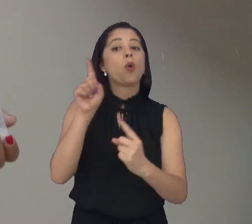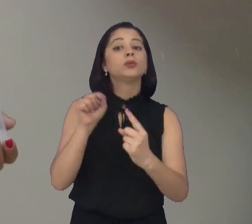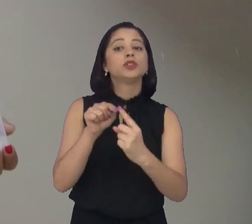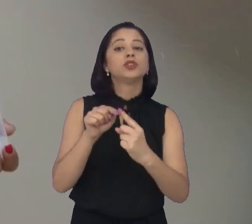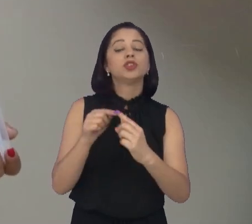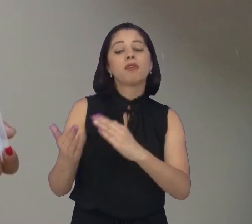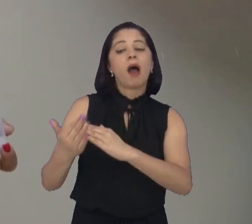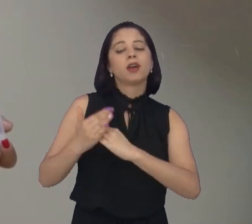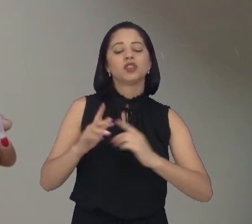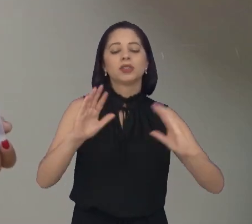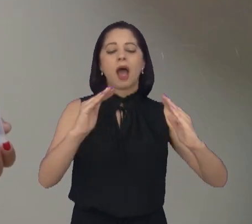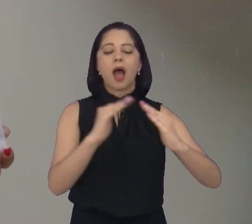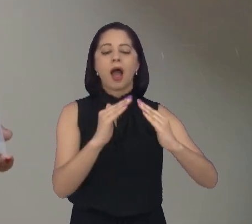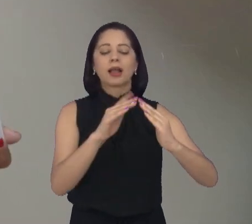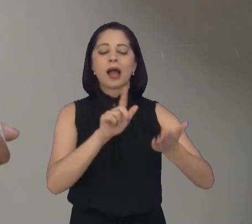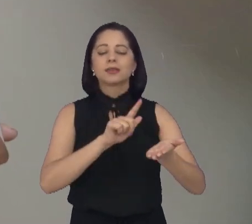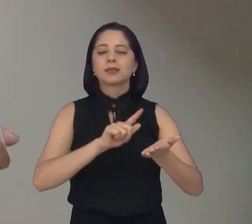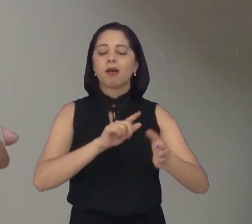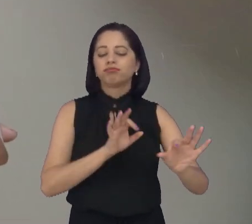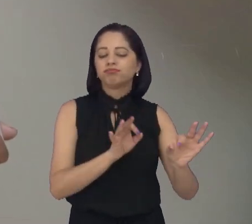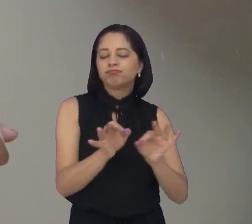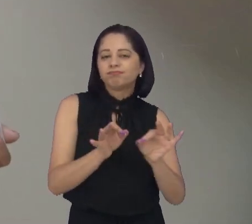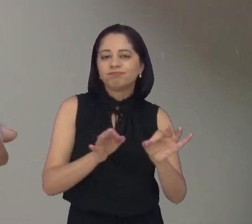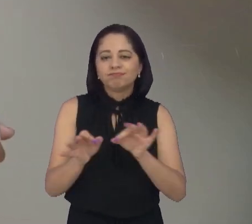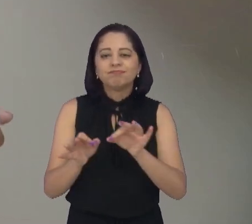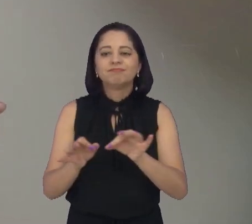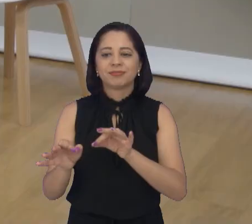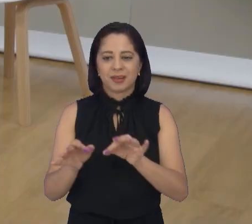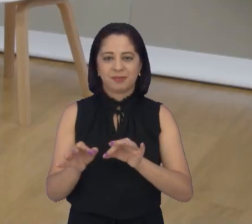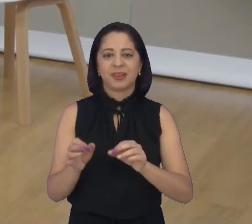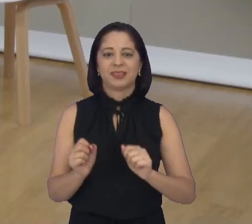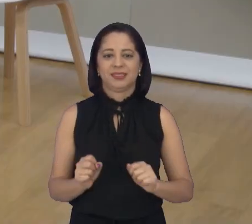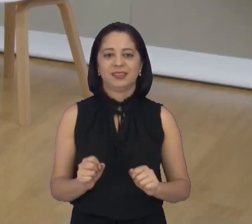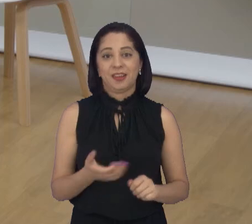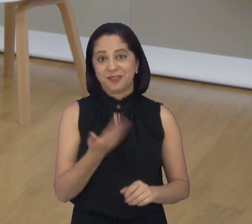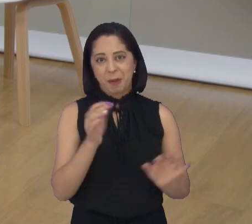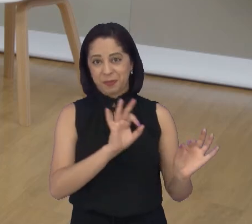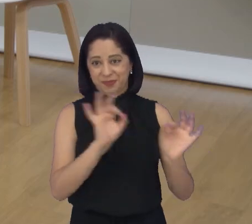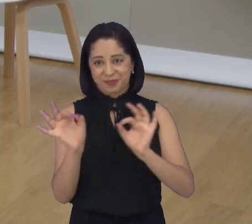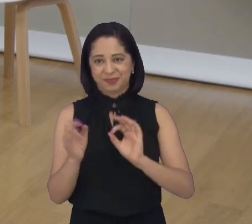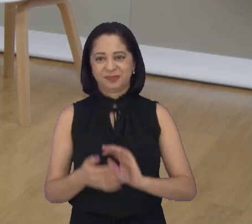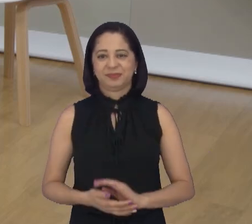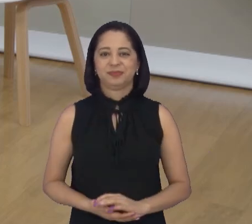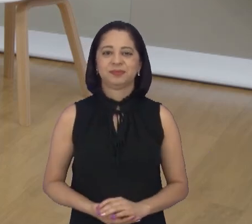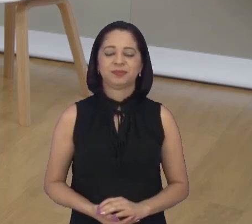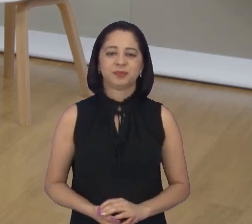nos ajudar neste tipo de organização. Giulia, vamos lá? Vamos ver.